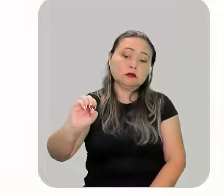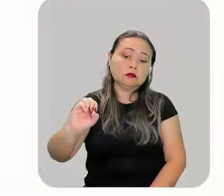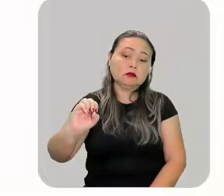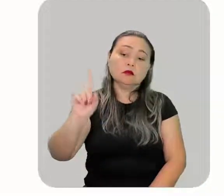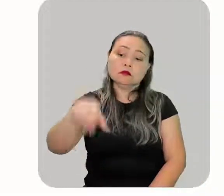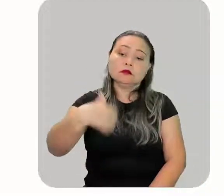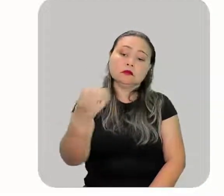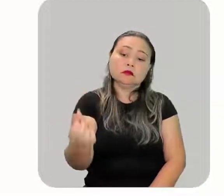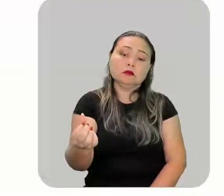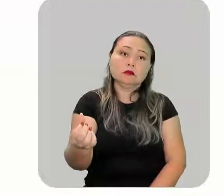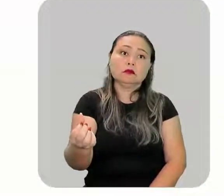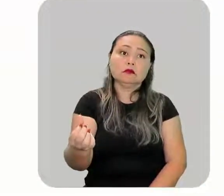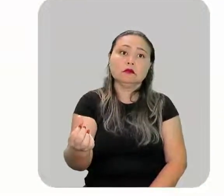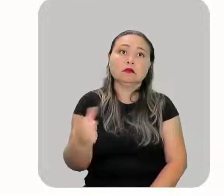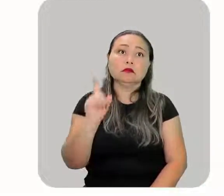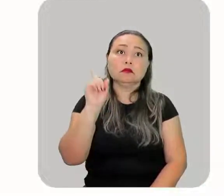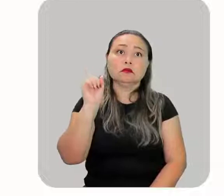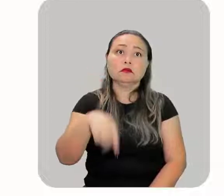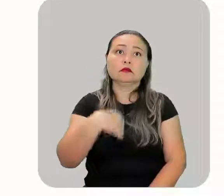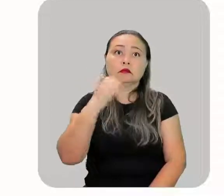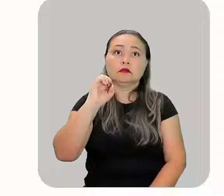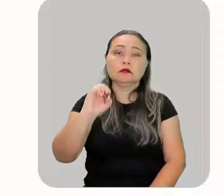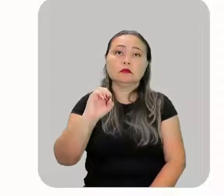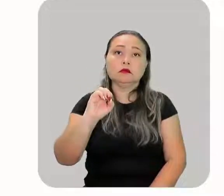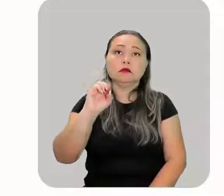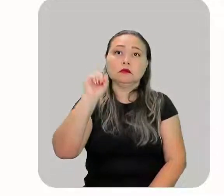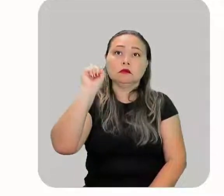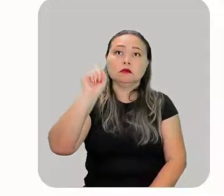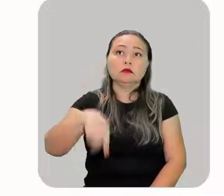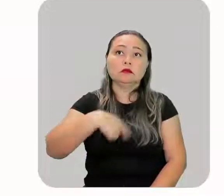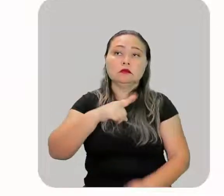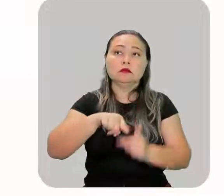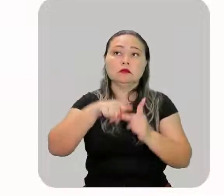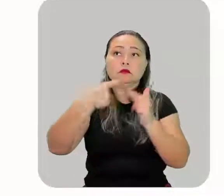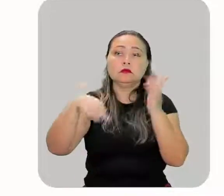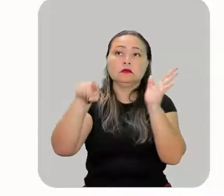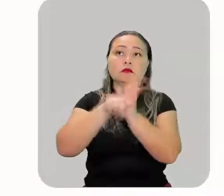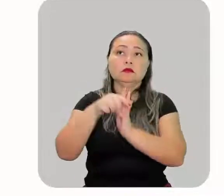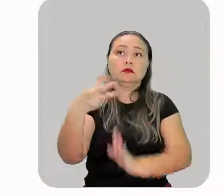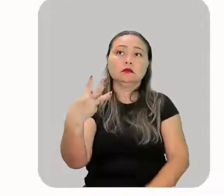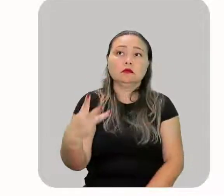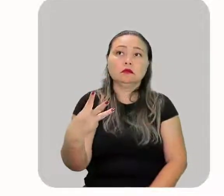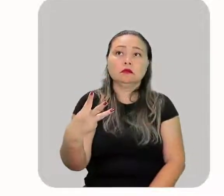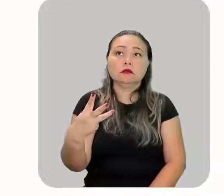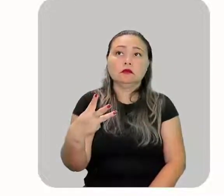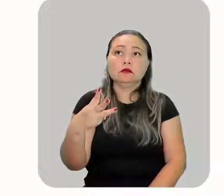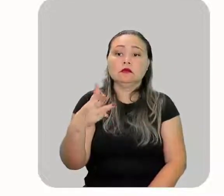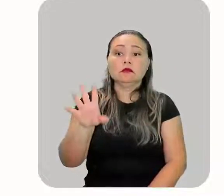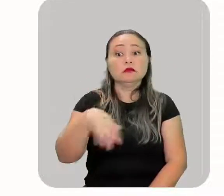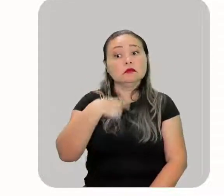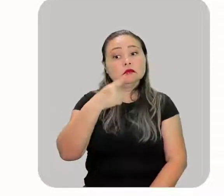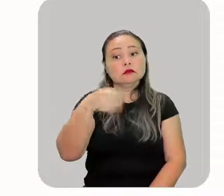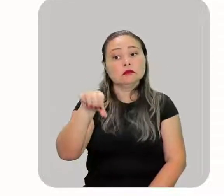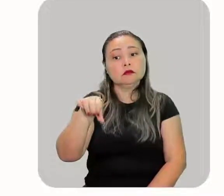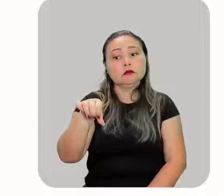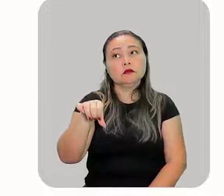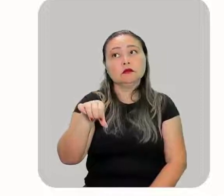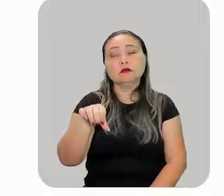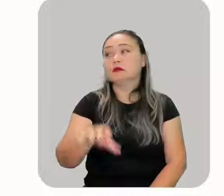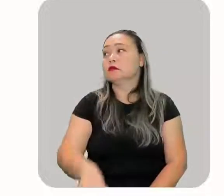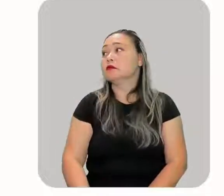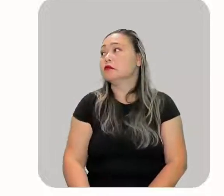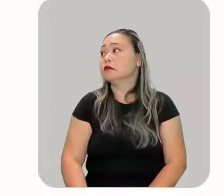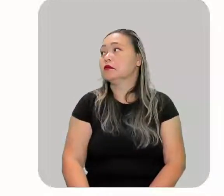o 6? É o 0? É raiz de menos 3? Ou é o 9?